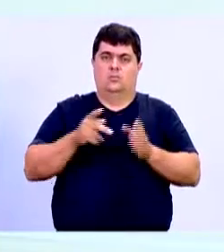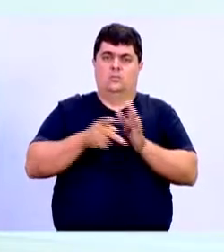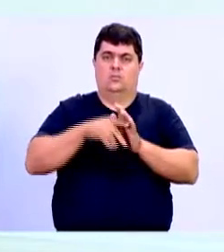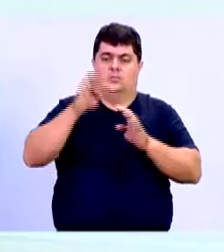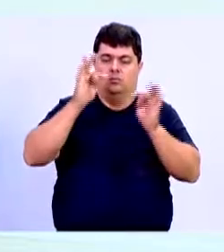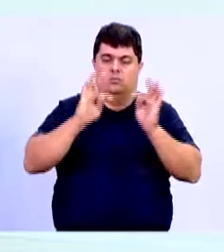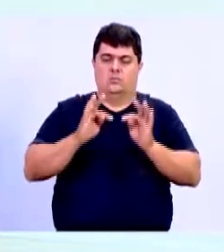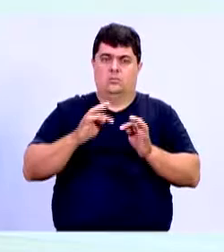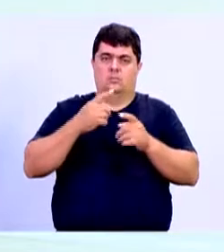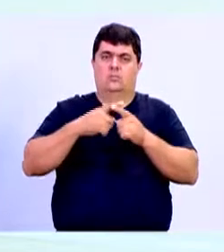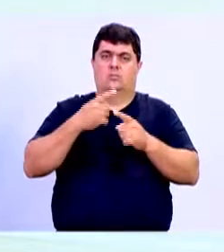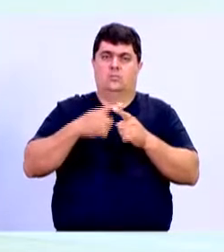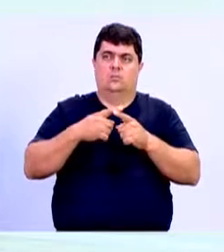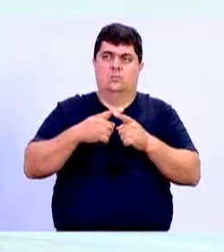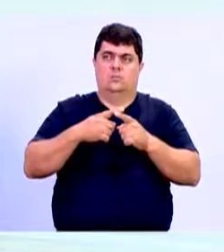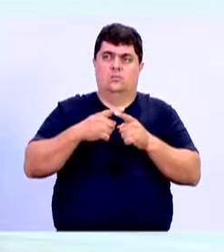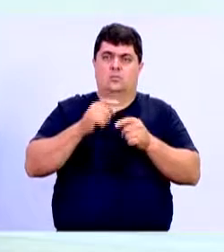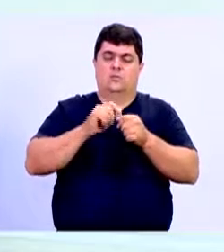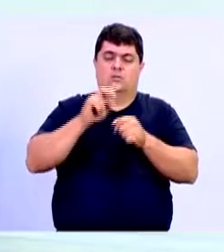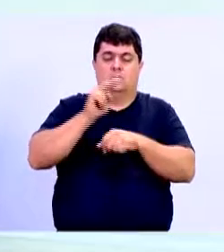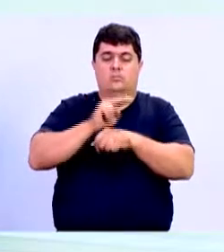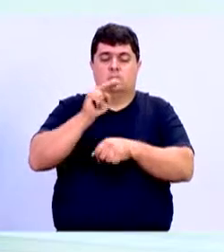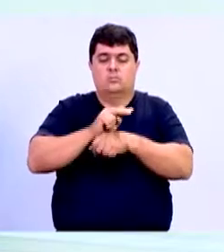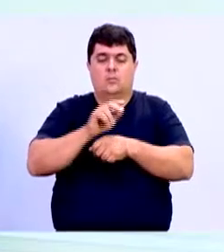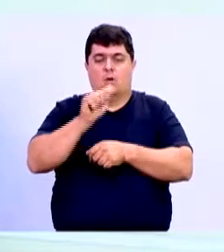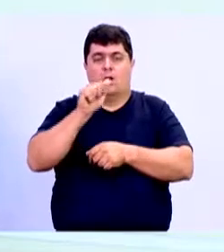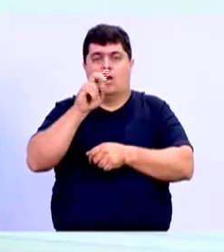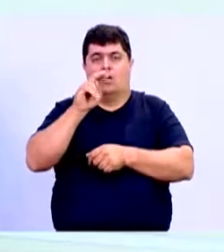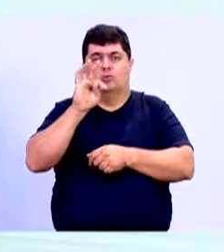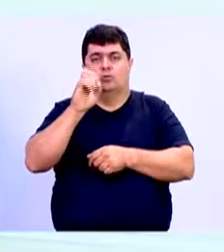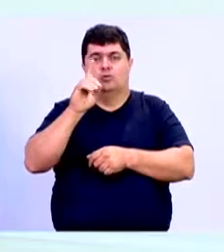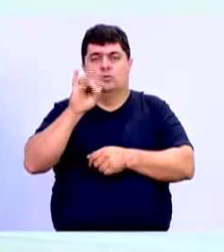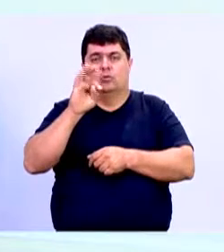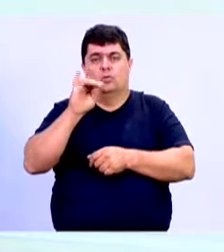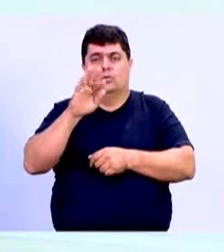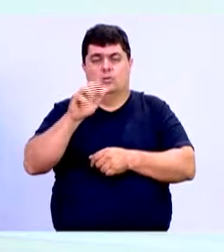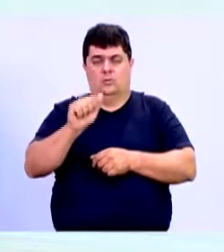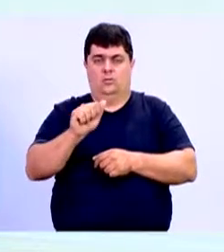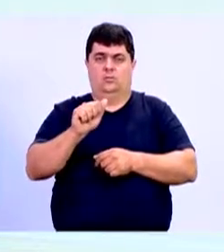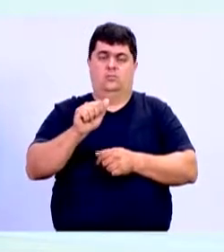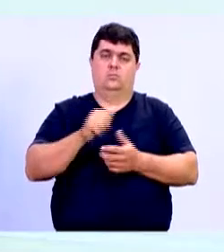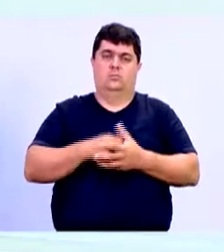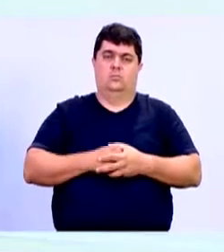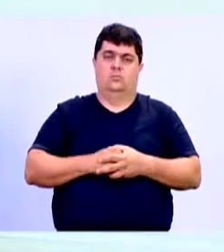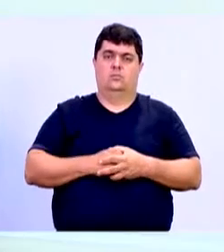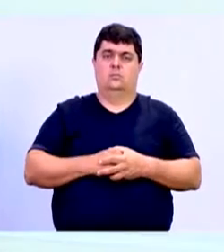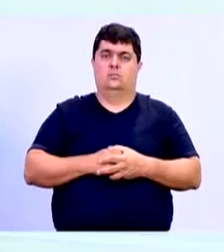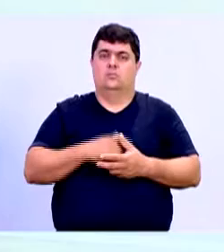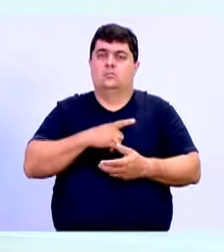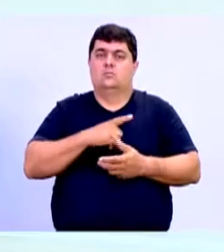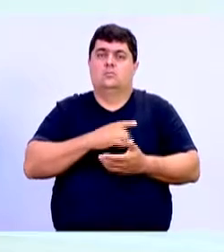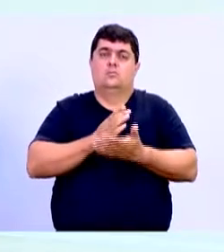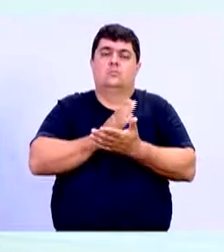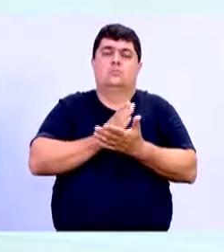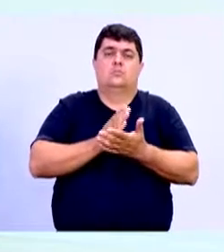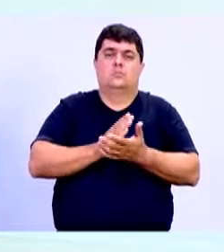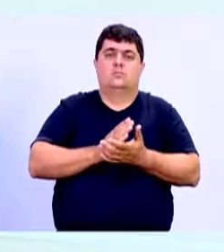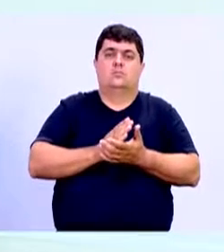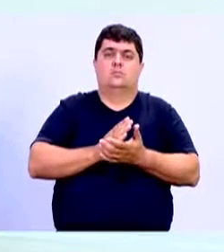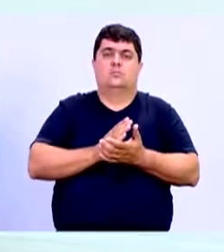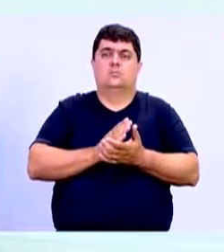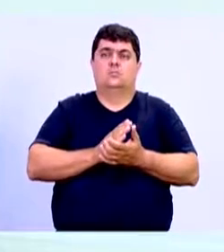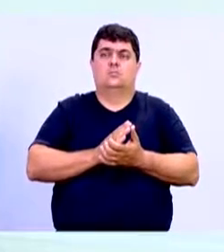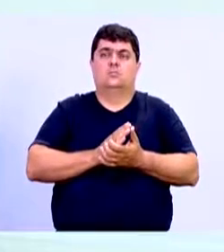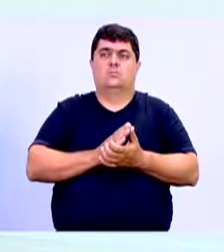tecnológicas para serem feitas essas auditorias, né? Quando nós falamos de auditoria, temos a questão que,